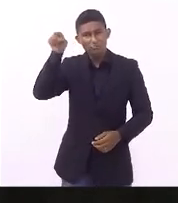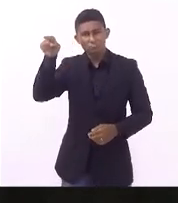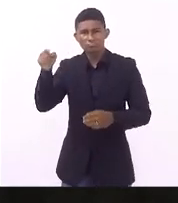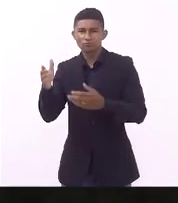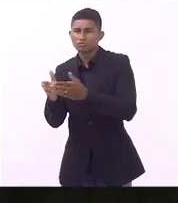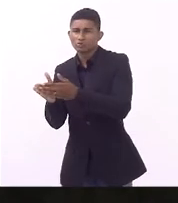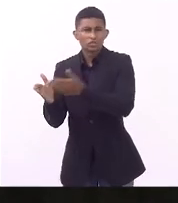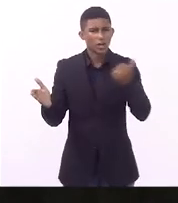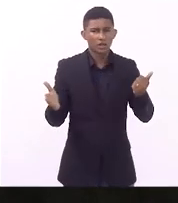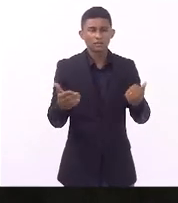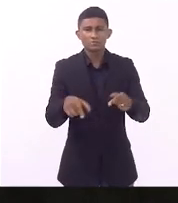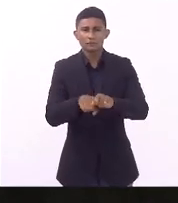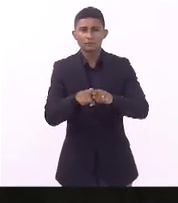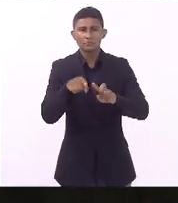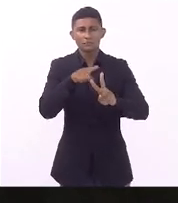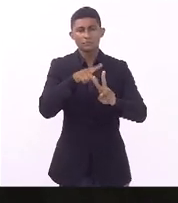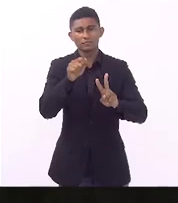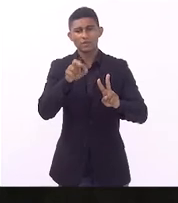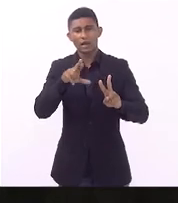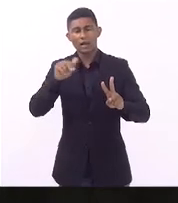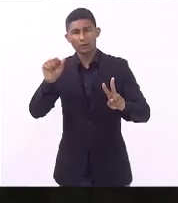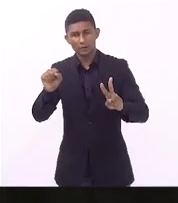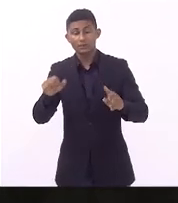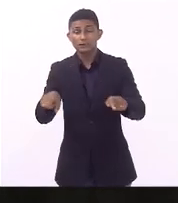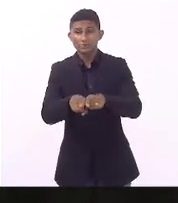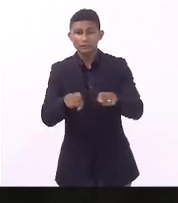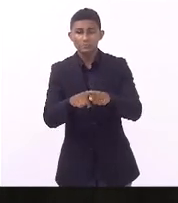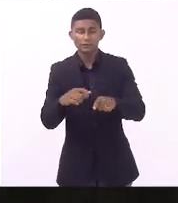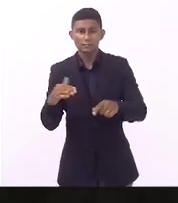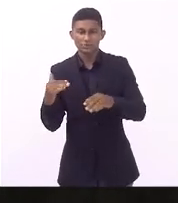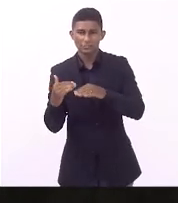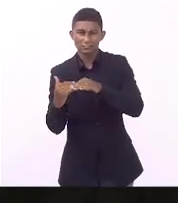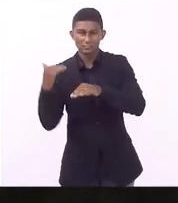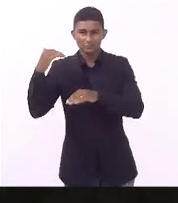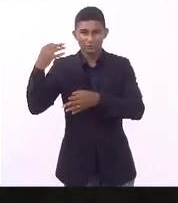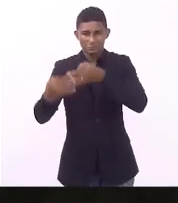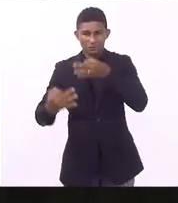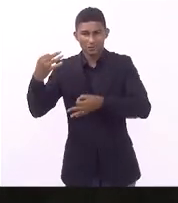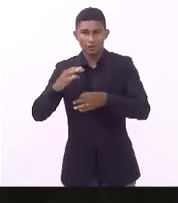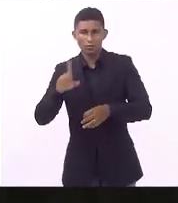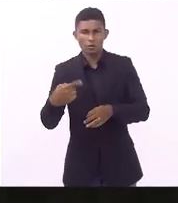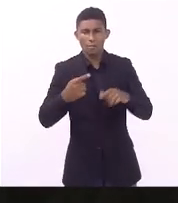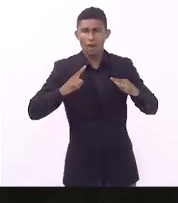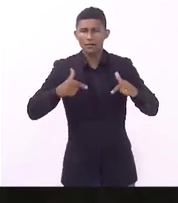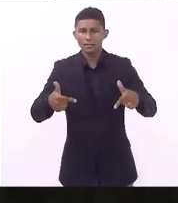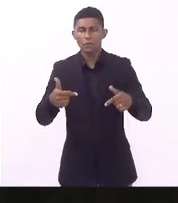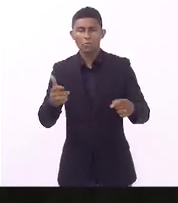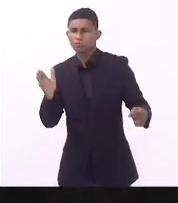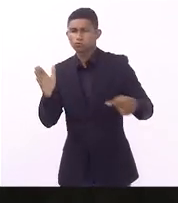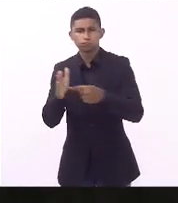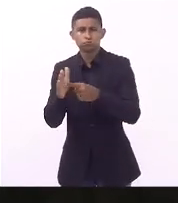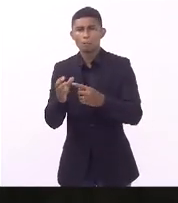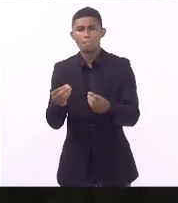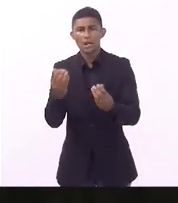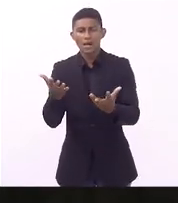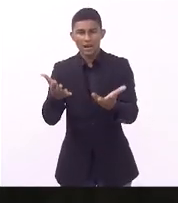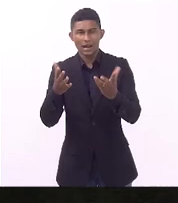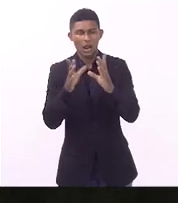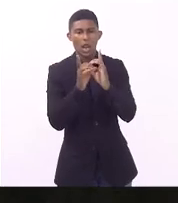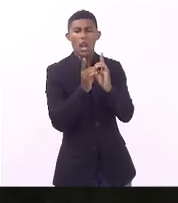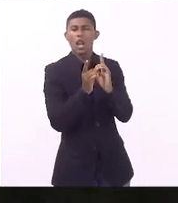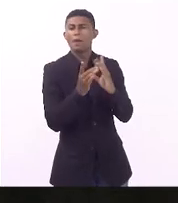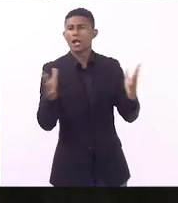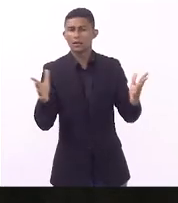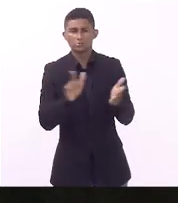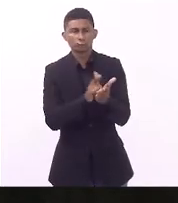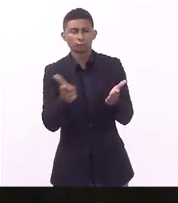do Aras, e das ações que ingressamos no Supremo, sempre em defesa da democracia, da liberdade de imprensa e em defesa dos